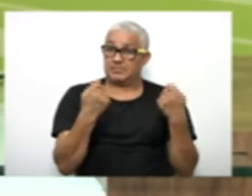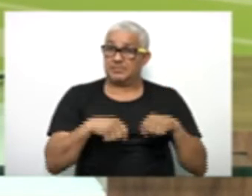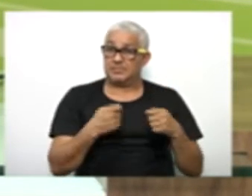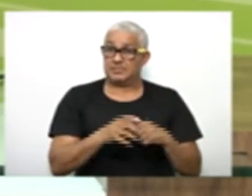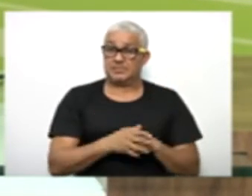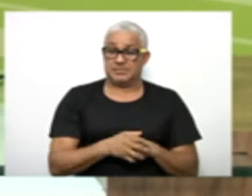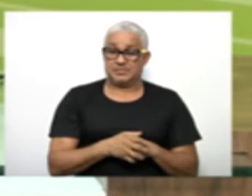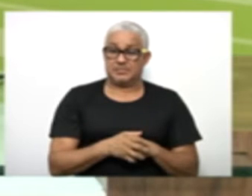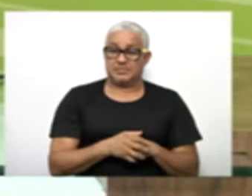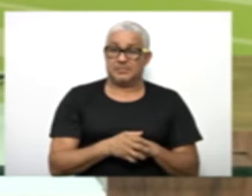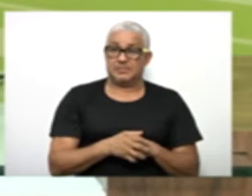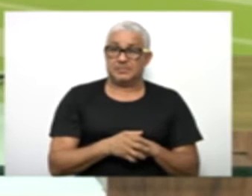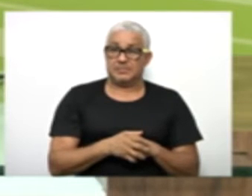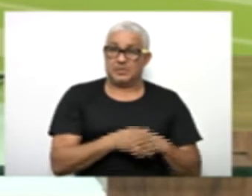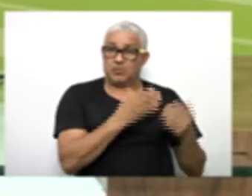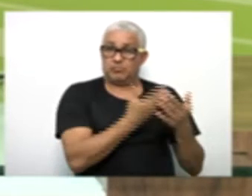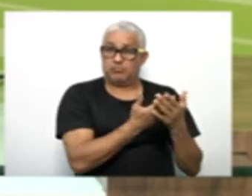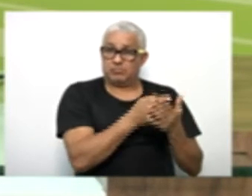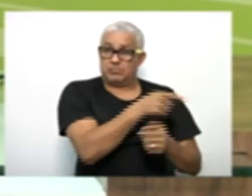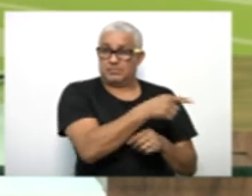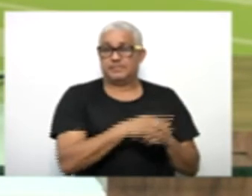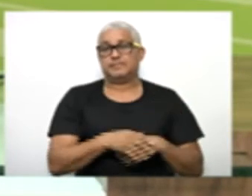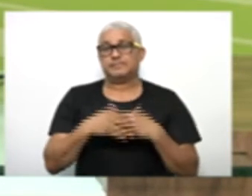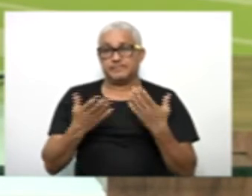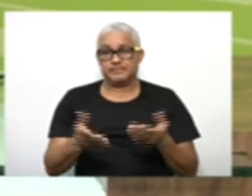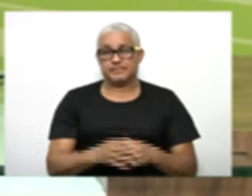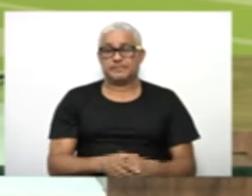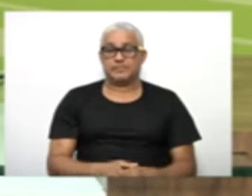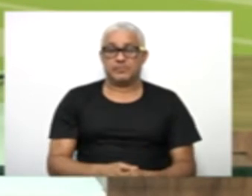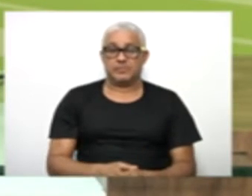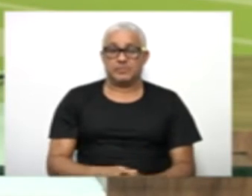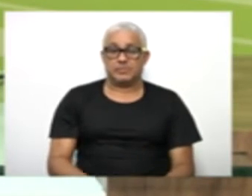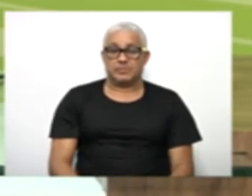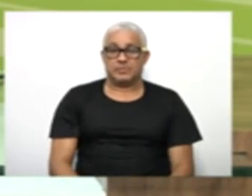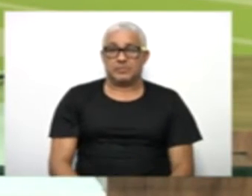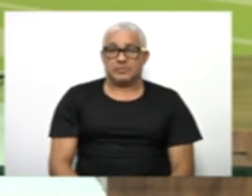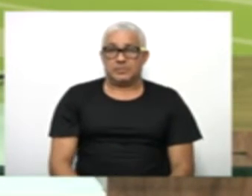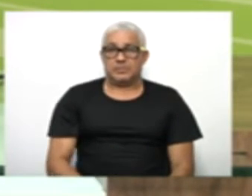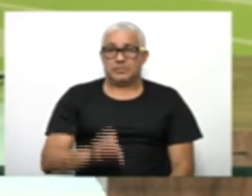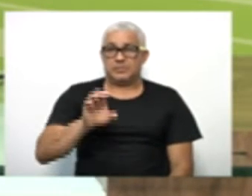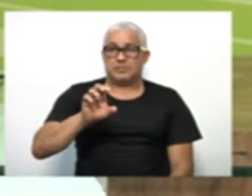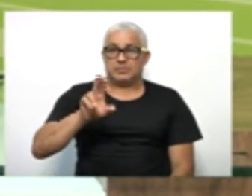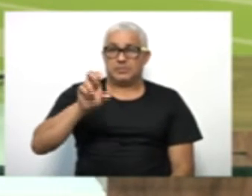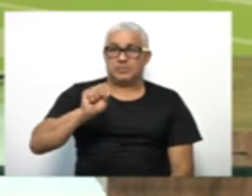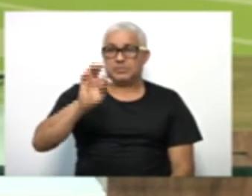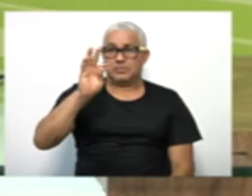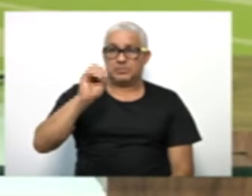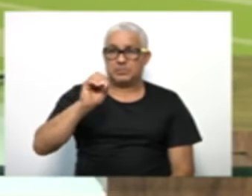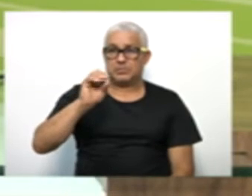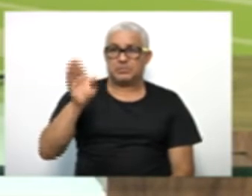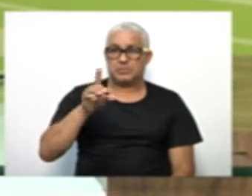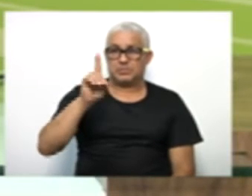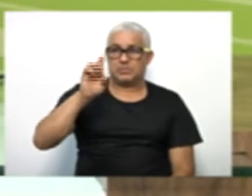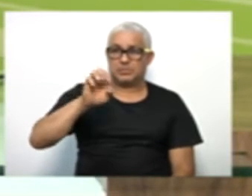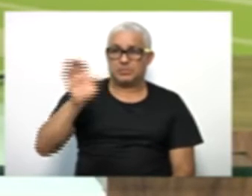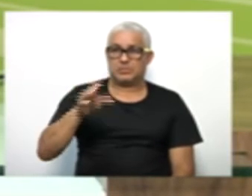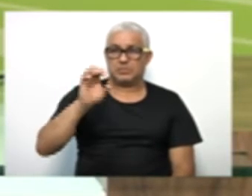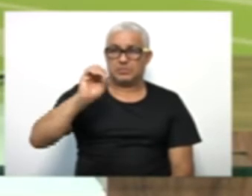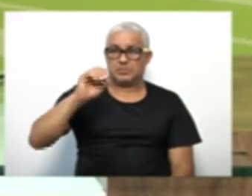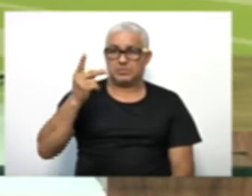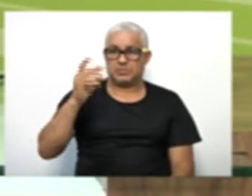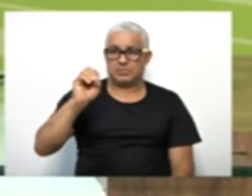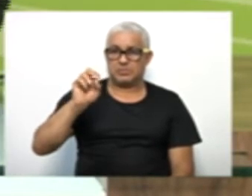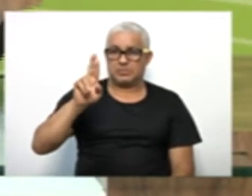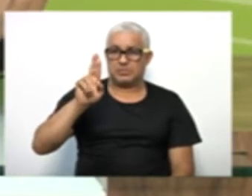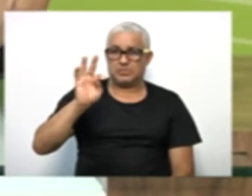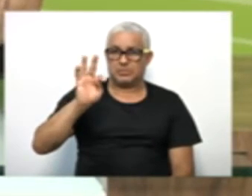para ter a sua aula. Enfim, então o que você fala de custo de oportunidade é essa troca